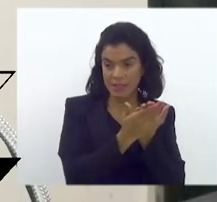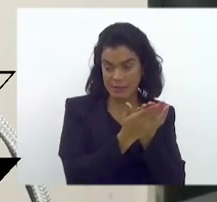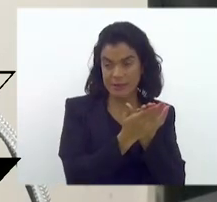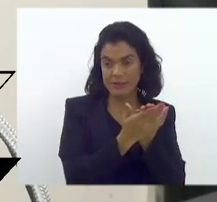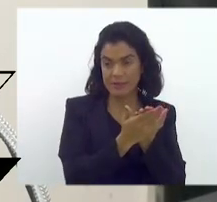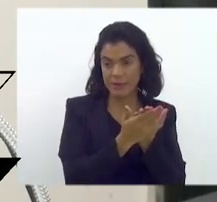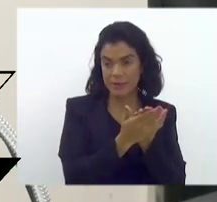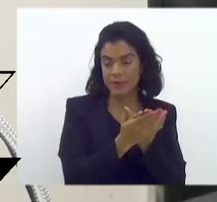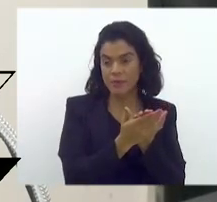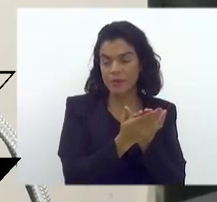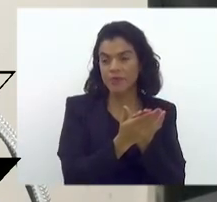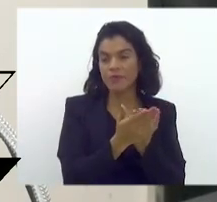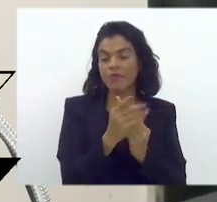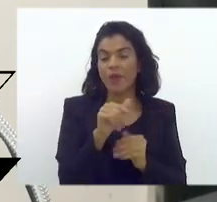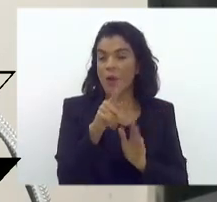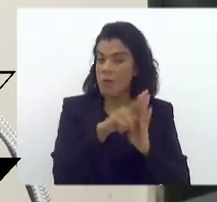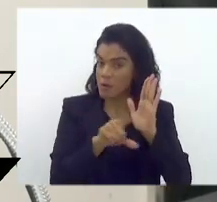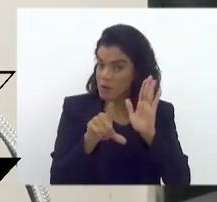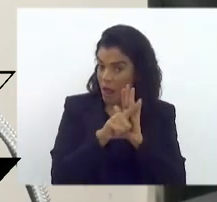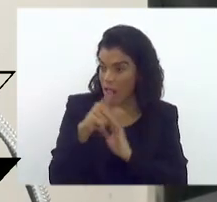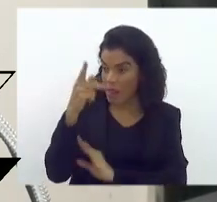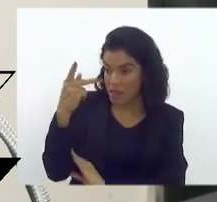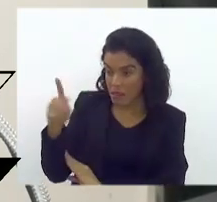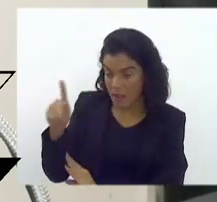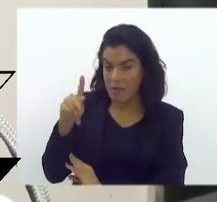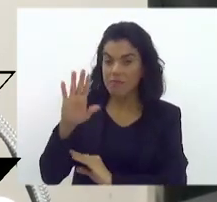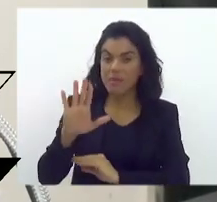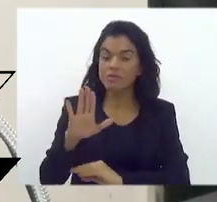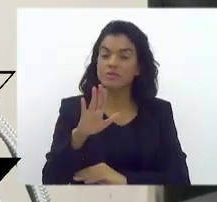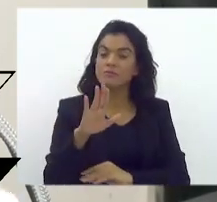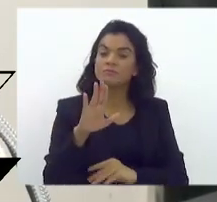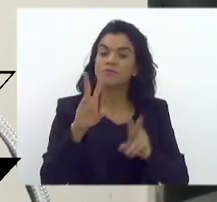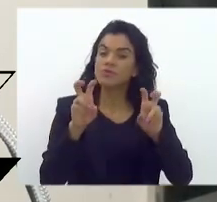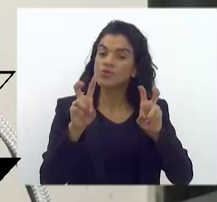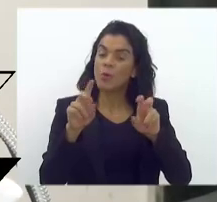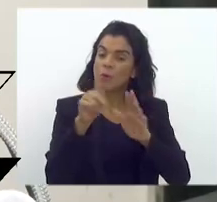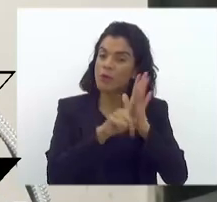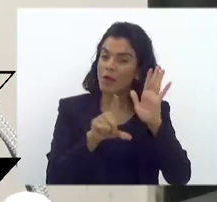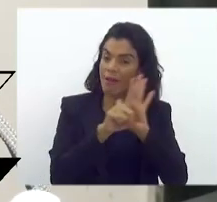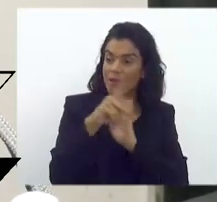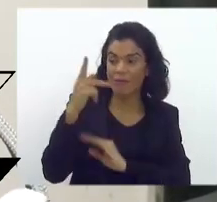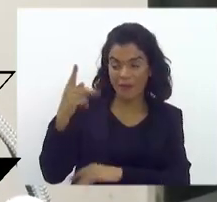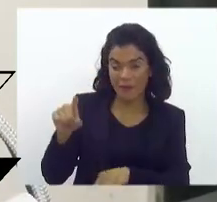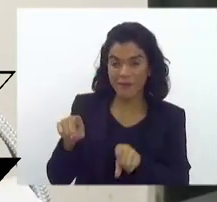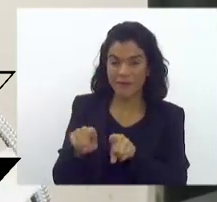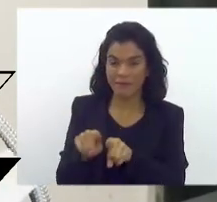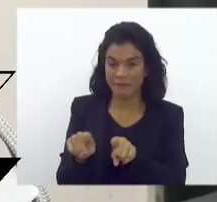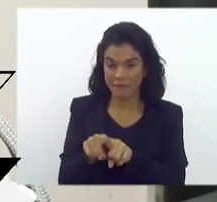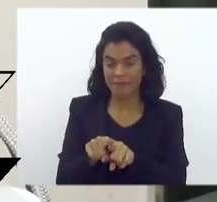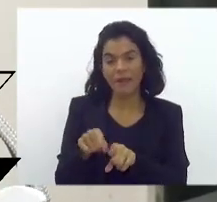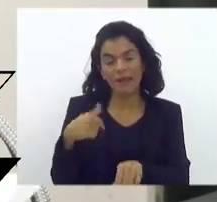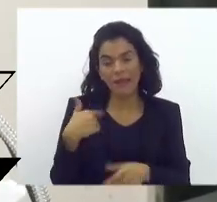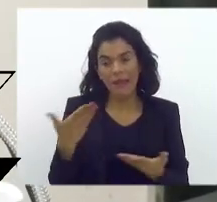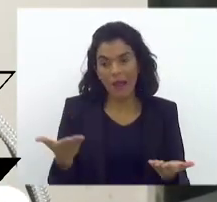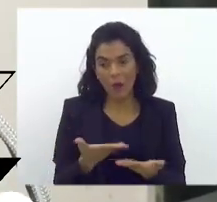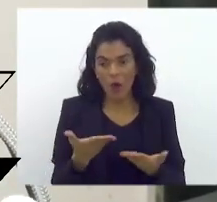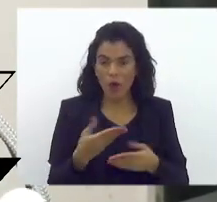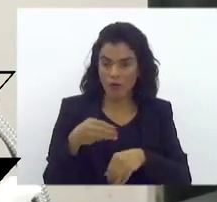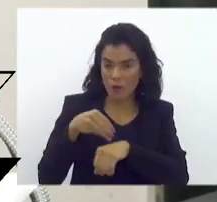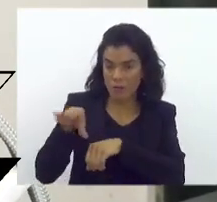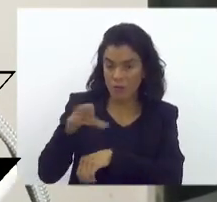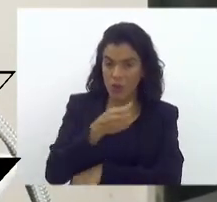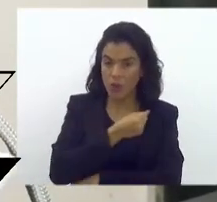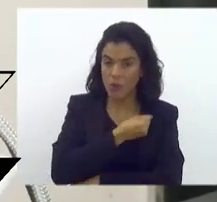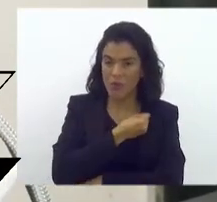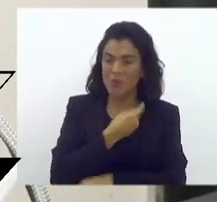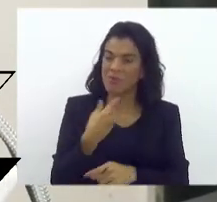na verdade, é o projeto dele mesmo, mas de anexação ao PL dele próprio. E aí eu passo o número da Vossa Excelência, mas eu tenho